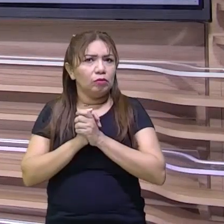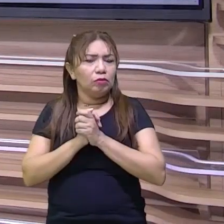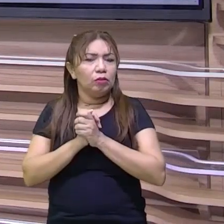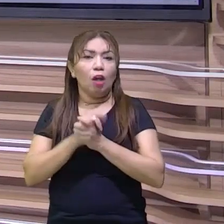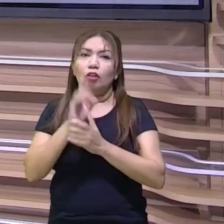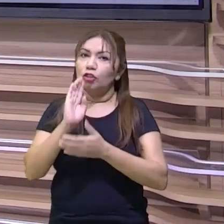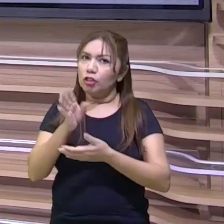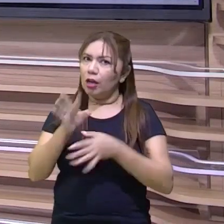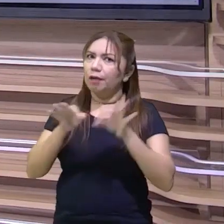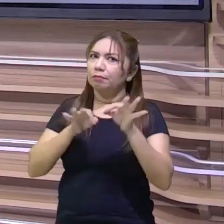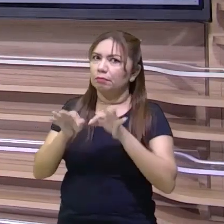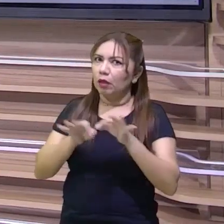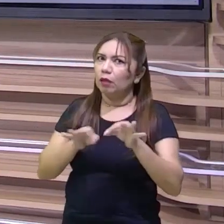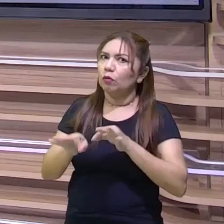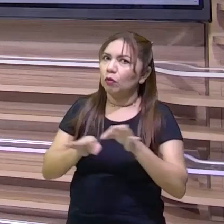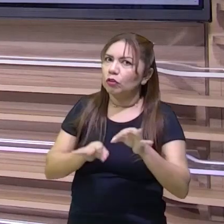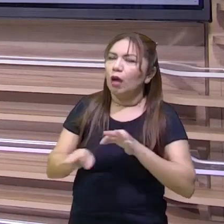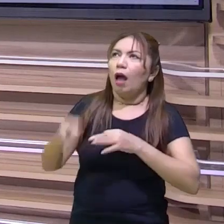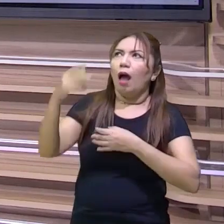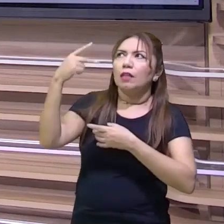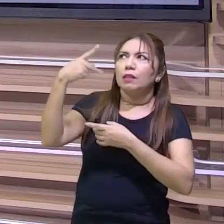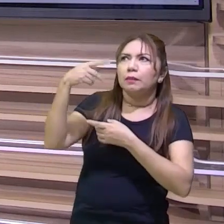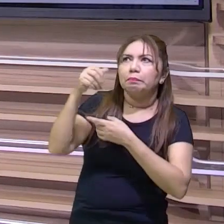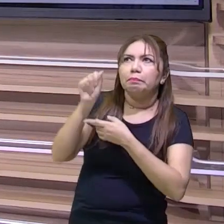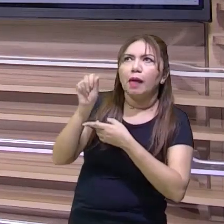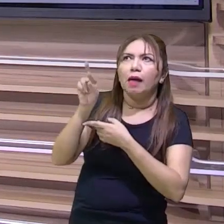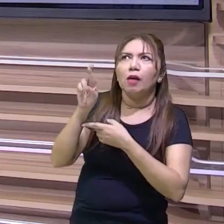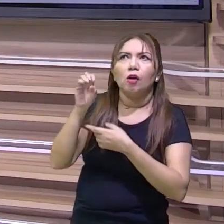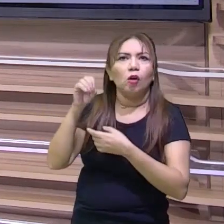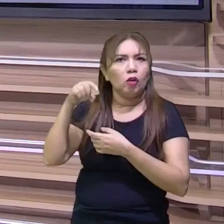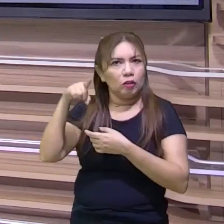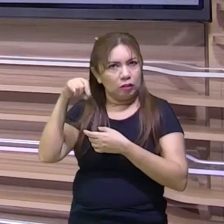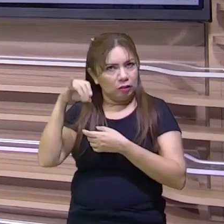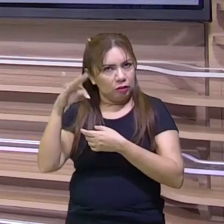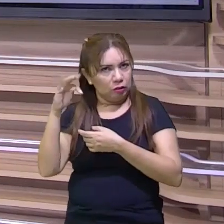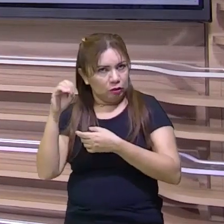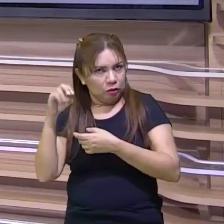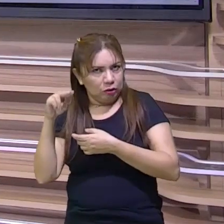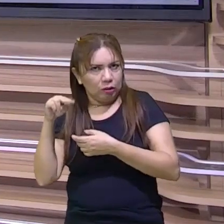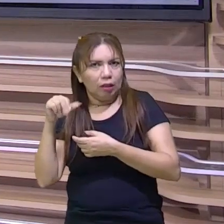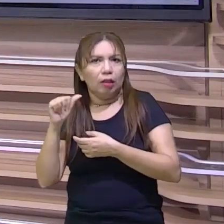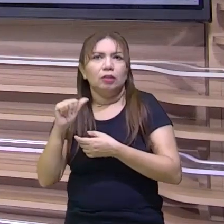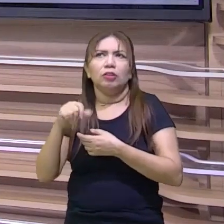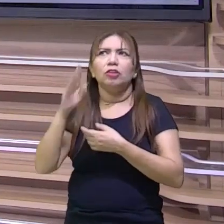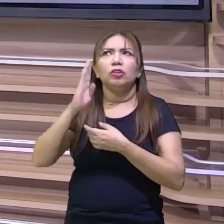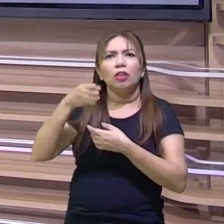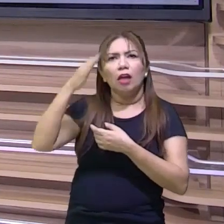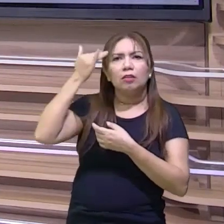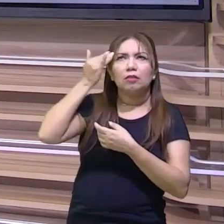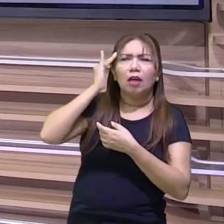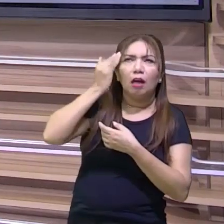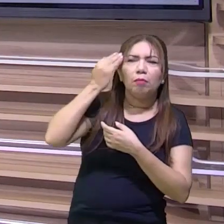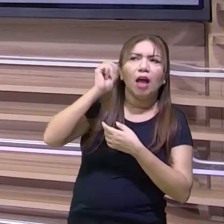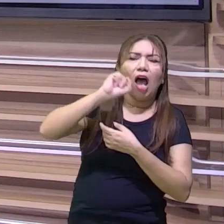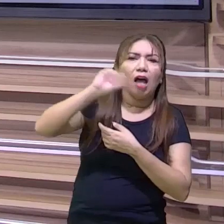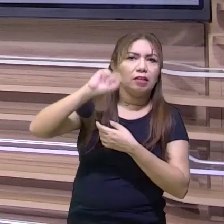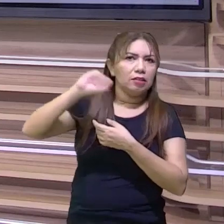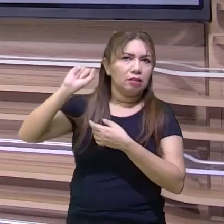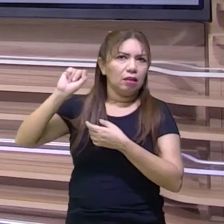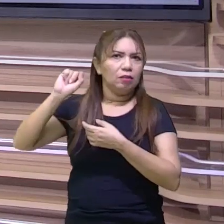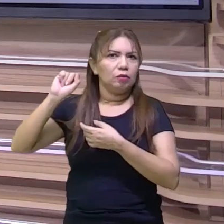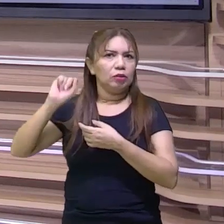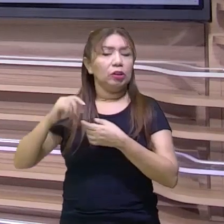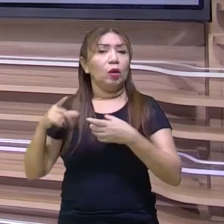as paroxítonas, a gente já trabalhou os acentos gráficos, lembra? E agora a gente está rememorando